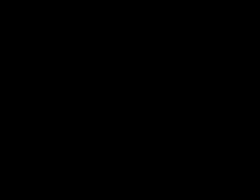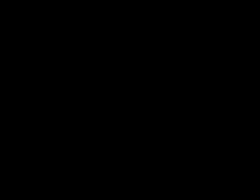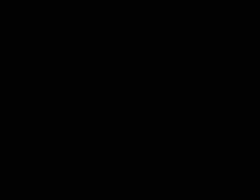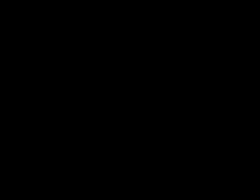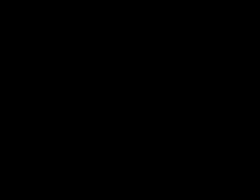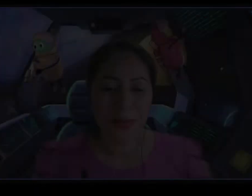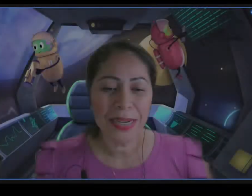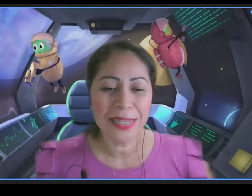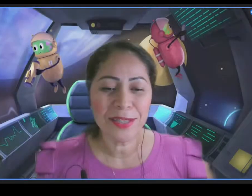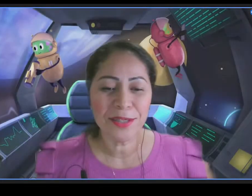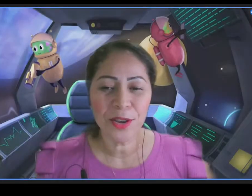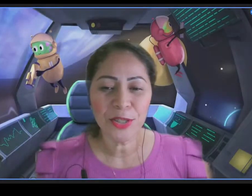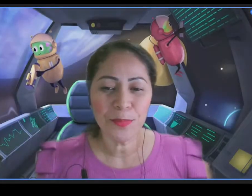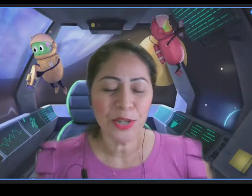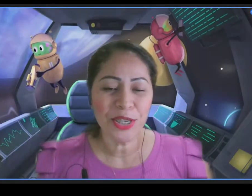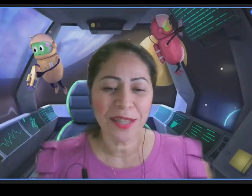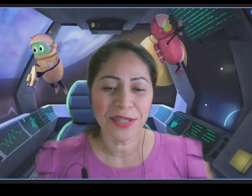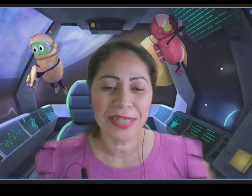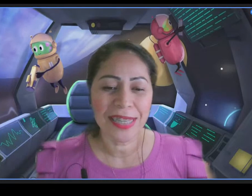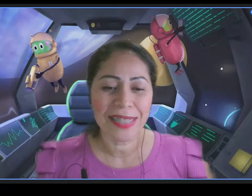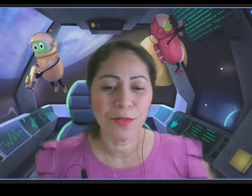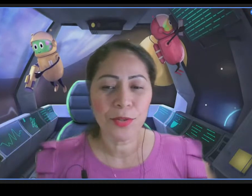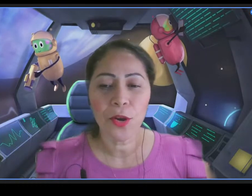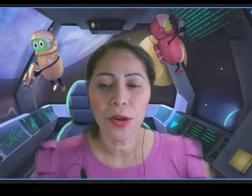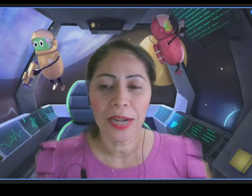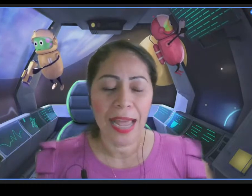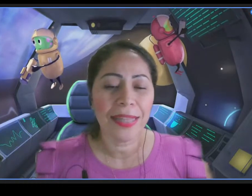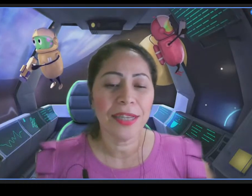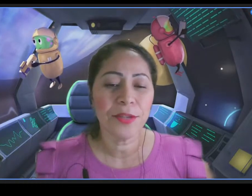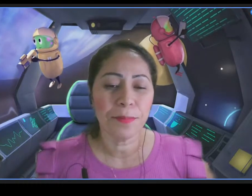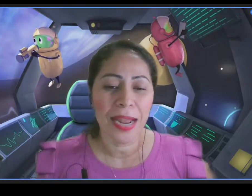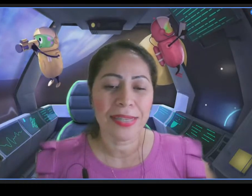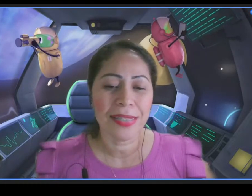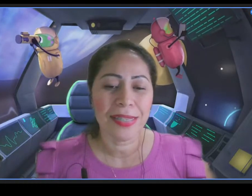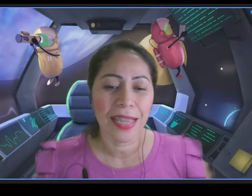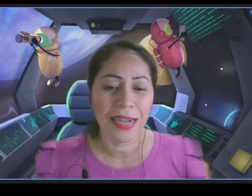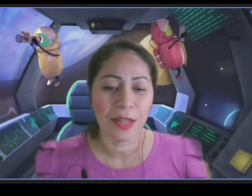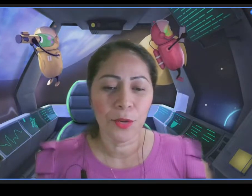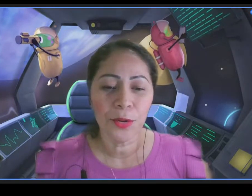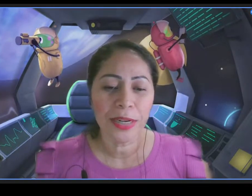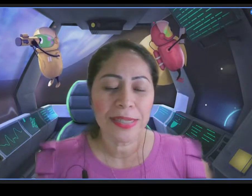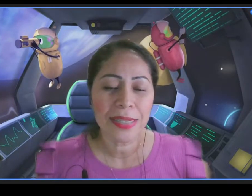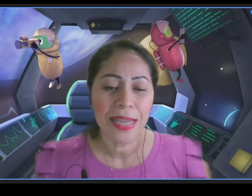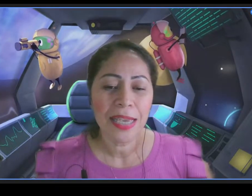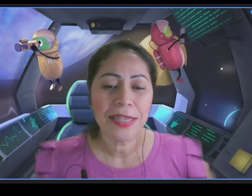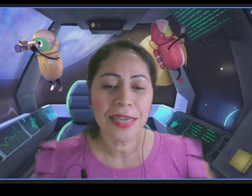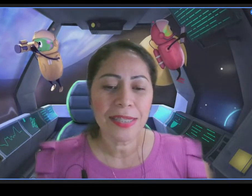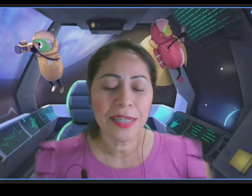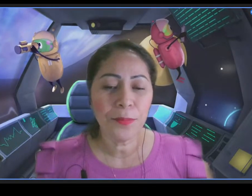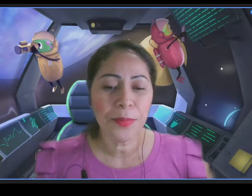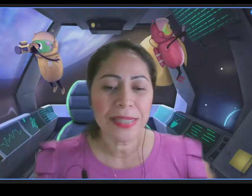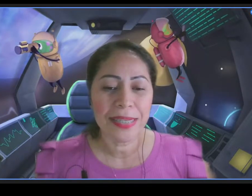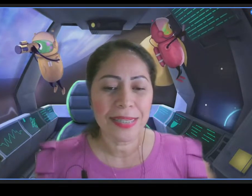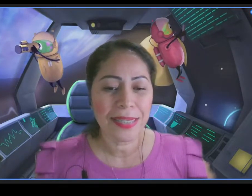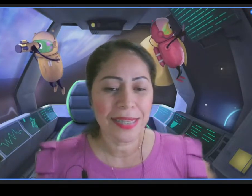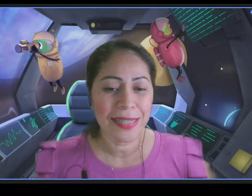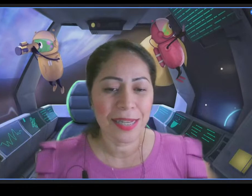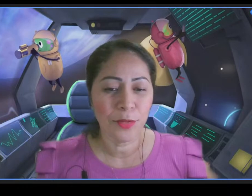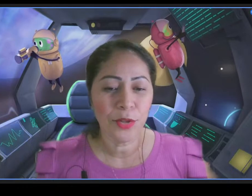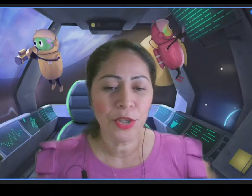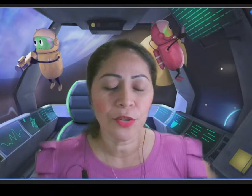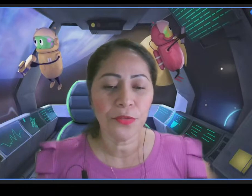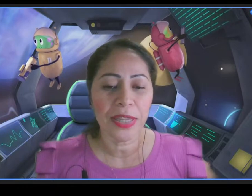Ações participantes do nosso projeto de extensão Jornadas de Práticas Integradoras de Ensino, Pesquisa e